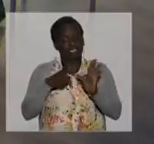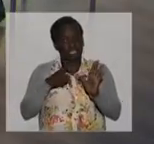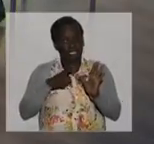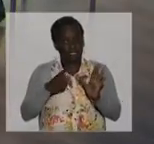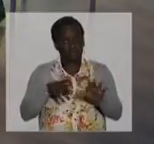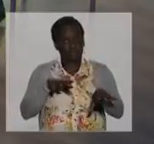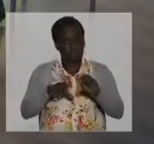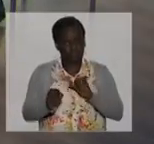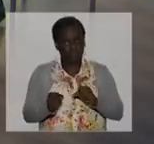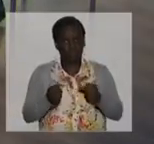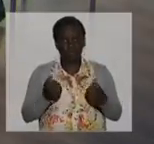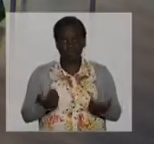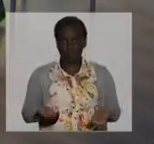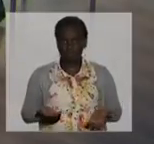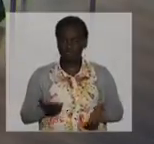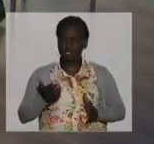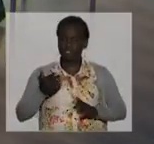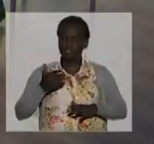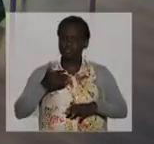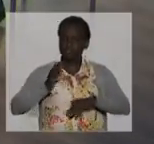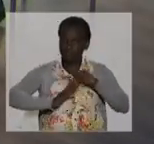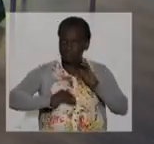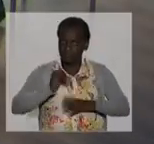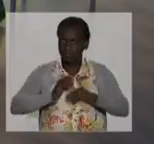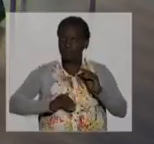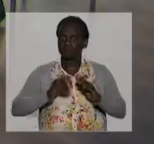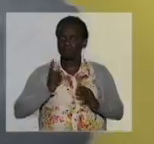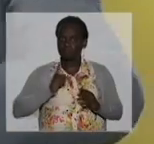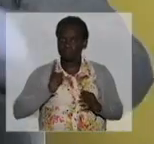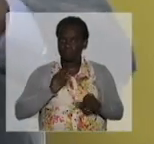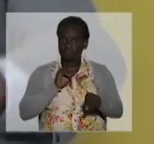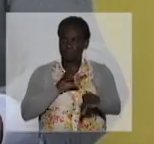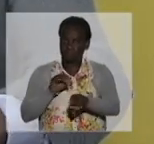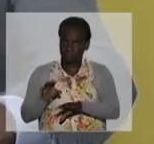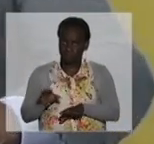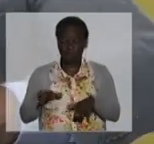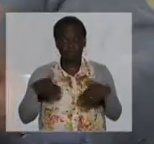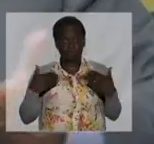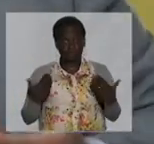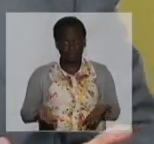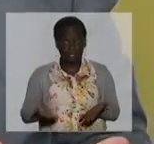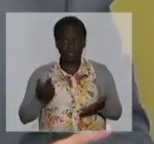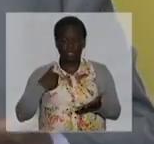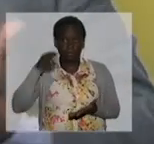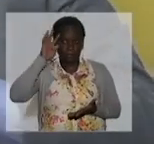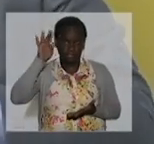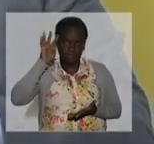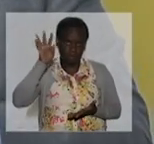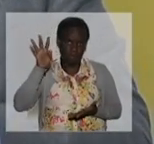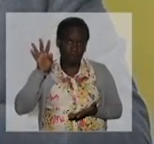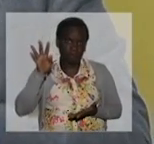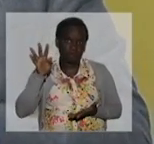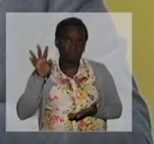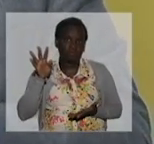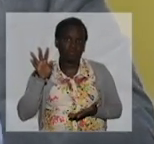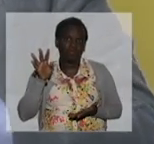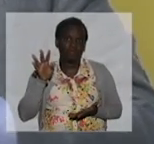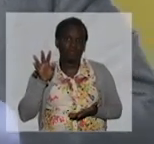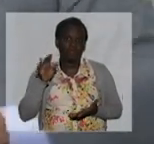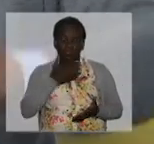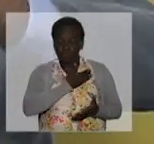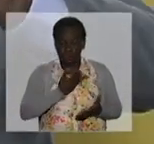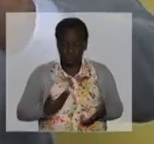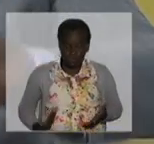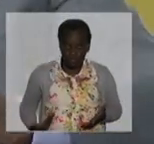lei, formado para isso. Perfeito. Qualificado para isto. Então, eu imagino